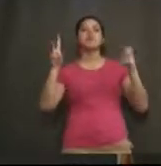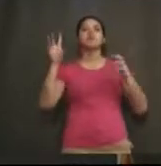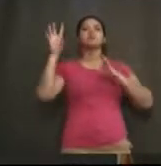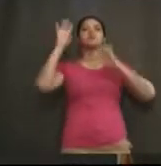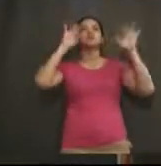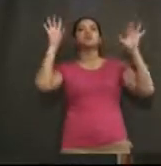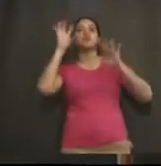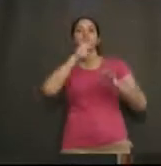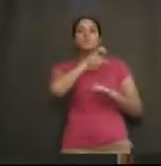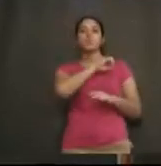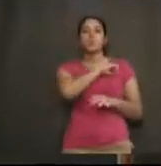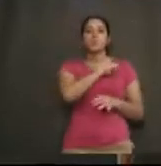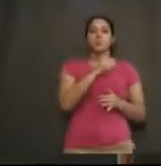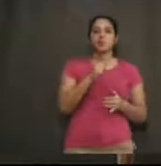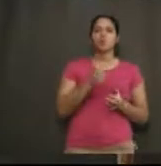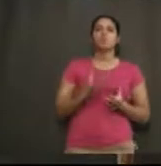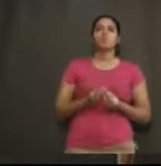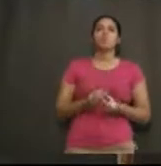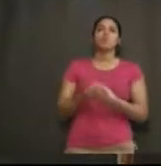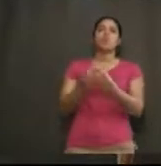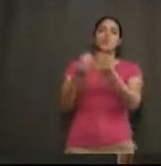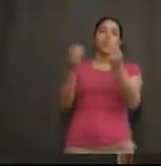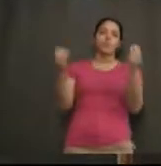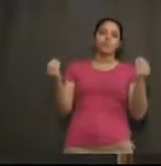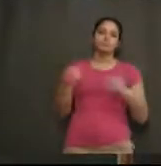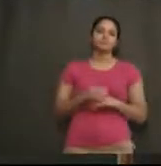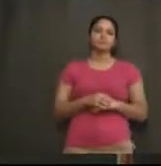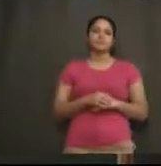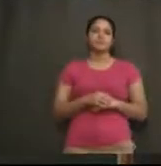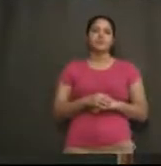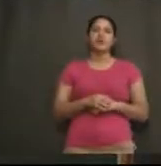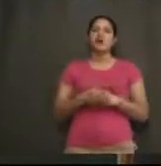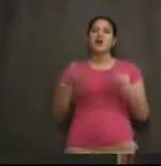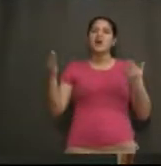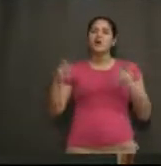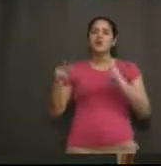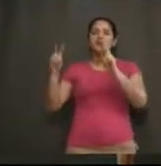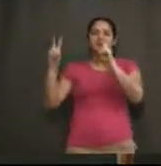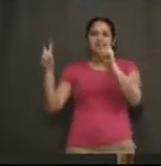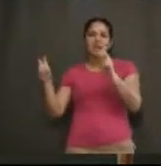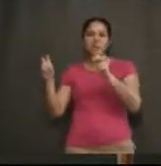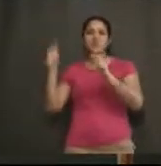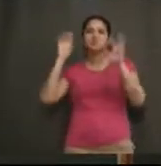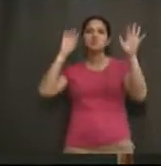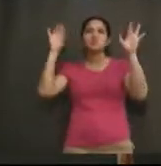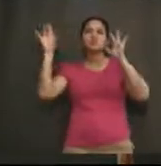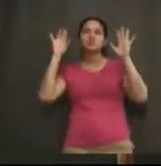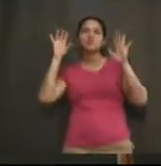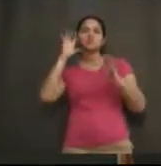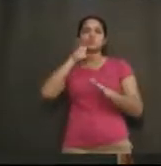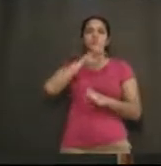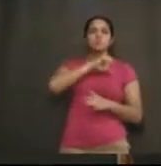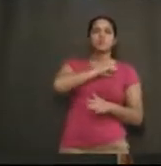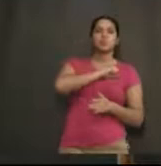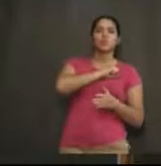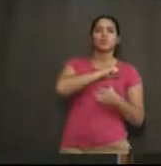E eu acho que nesse período, o período que nós passamos, é imperativo que a gente fale de sonhos e amores.